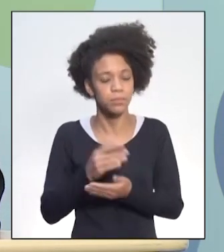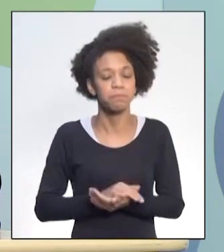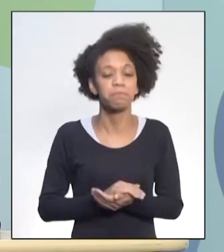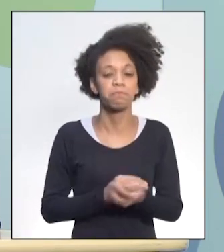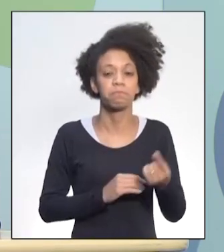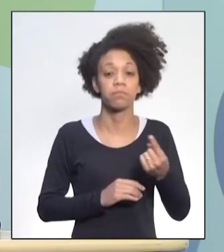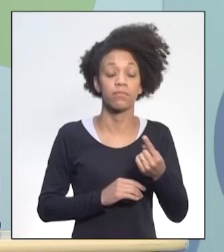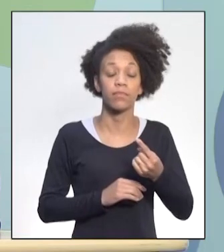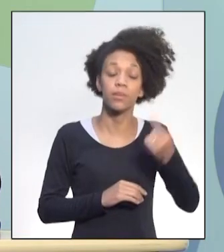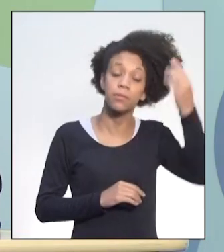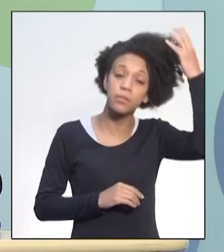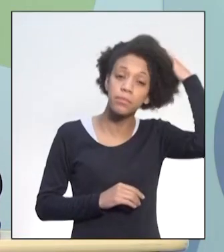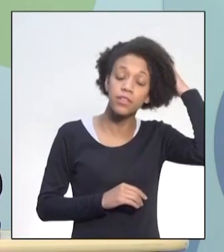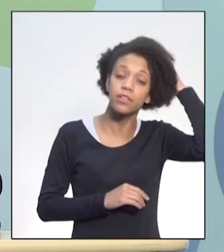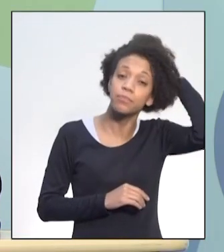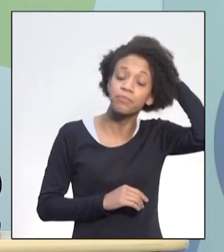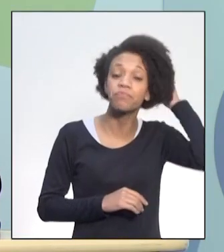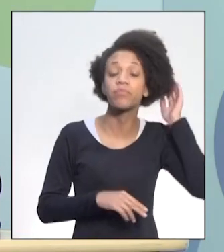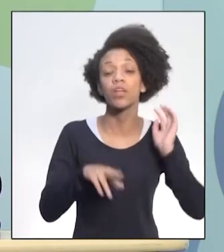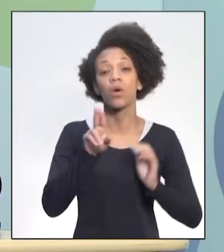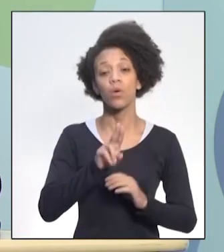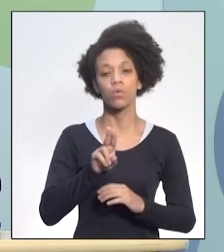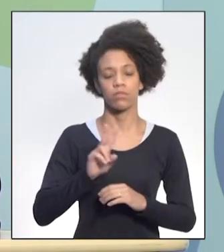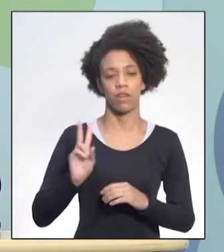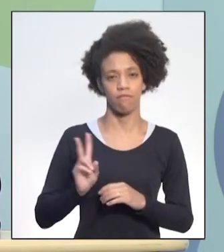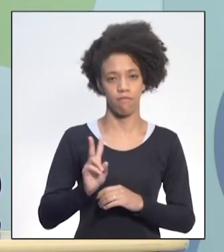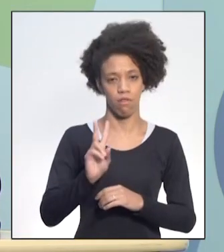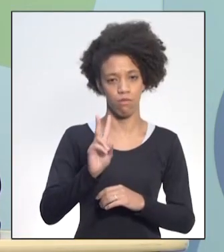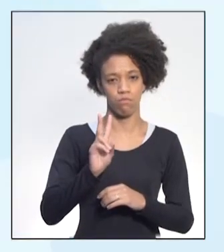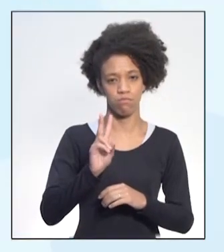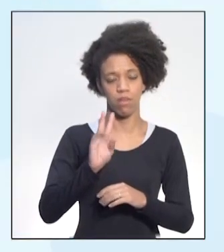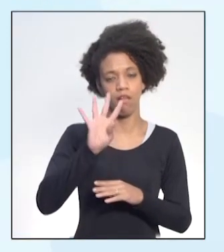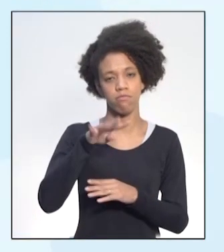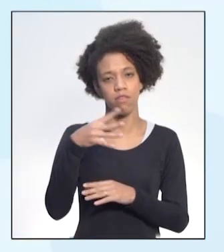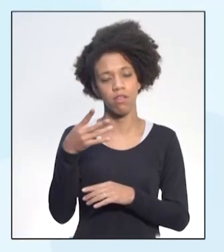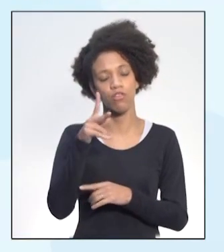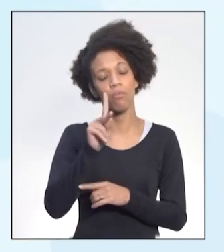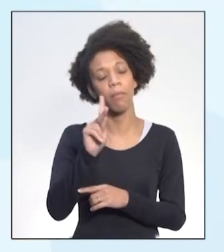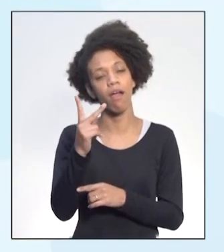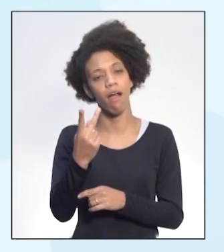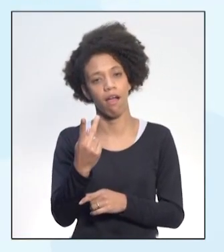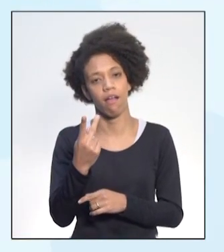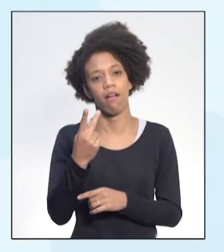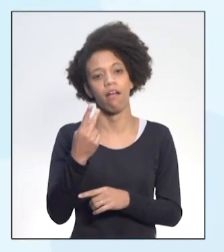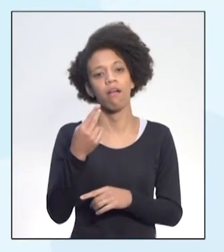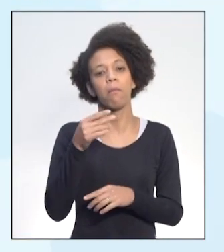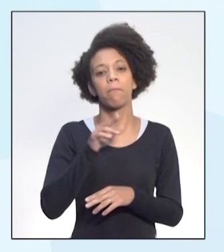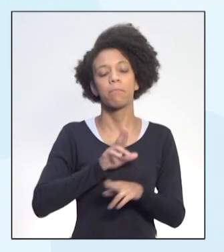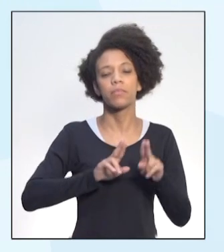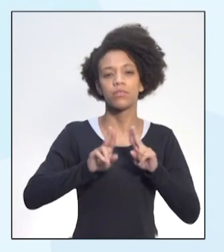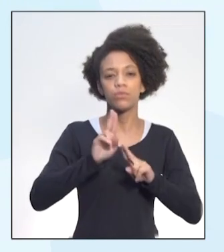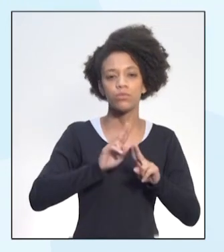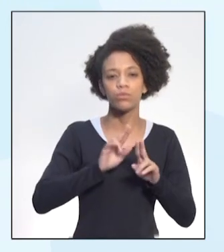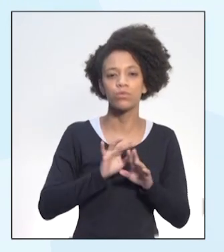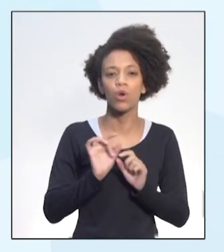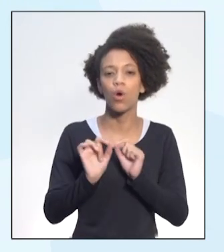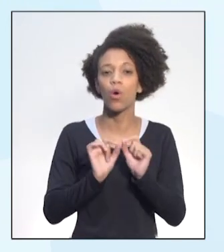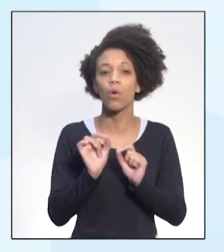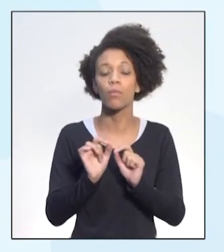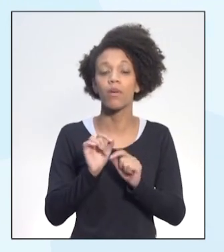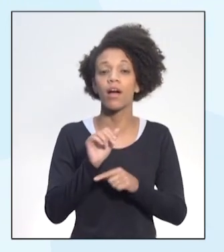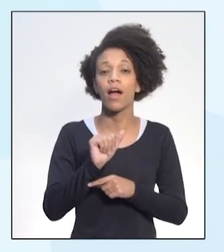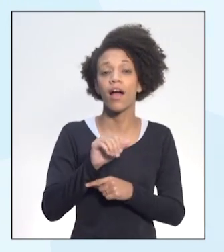Primeira habilidade, utilizar valores da escala de pH para classificar soluções aquosas como